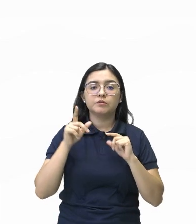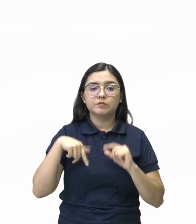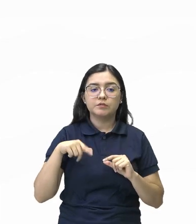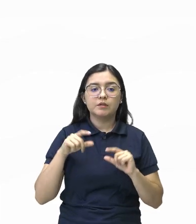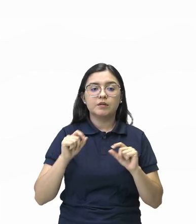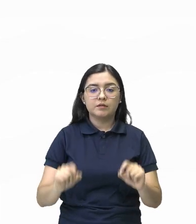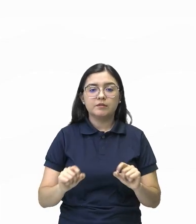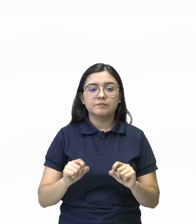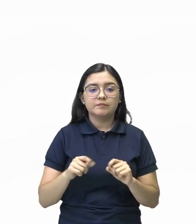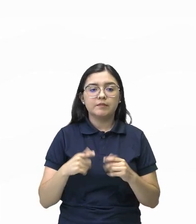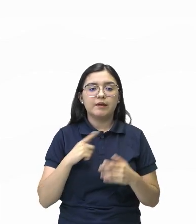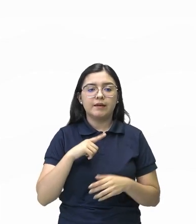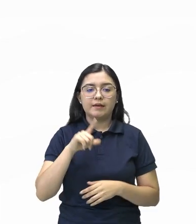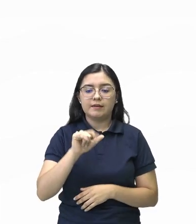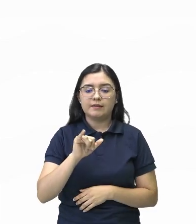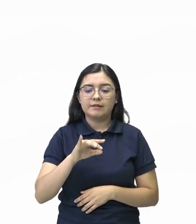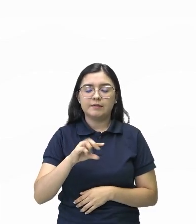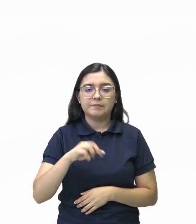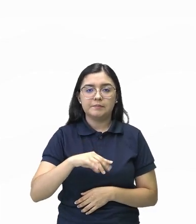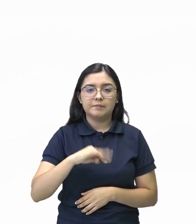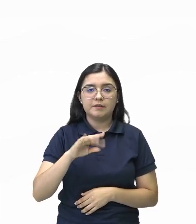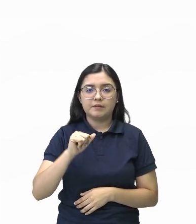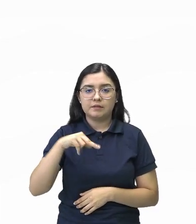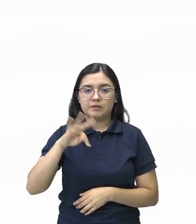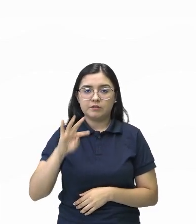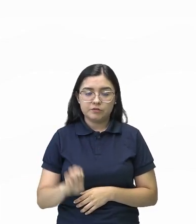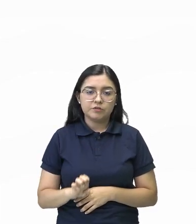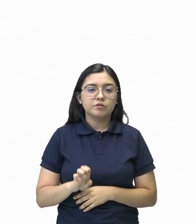questão é limitante aí